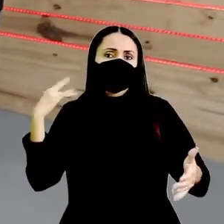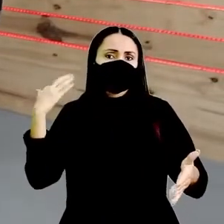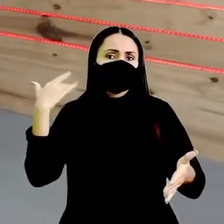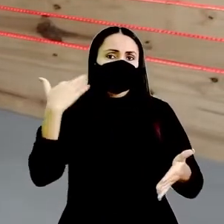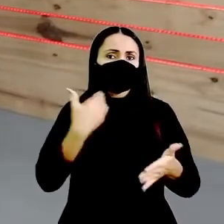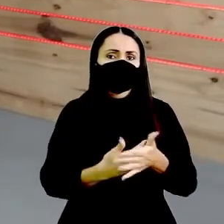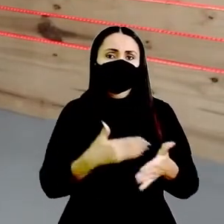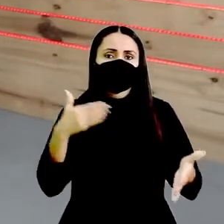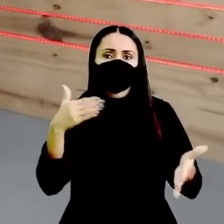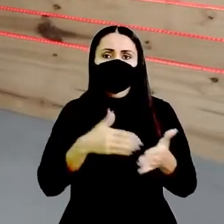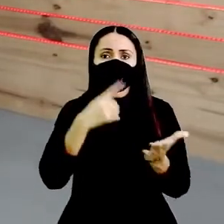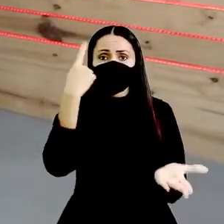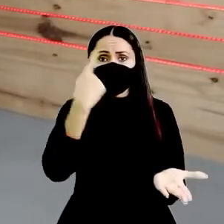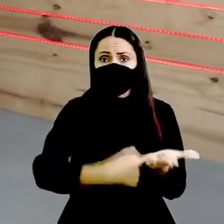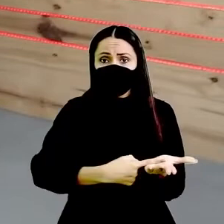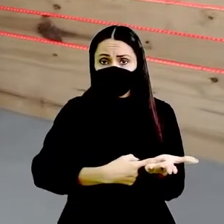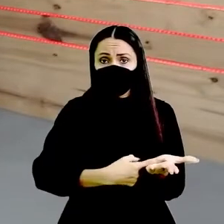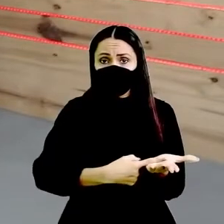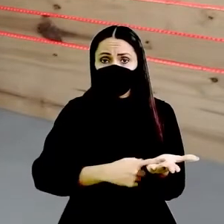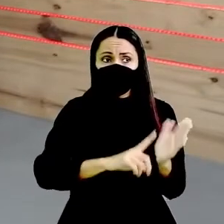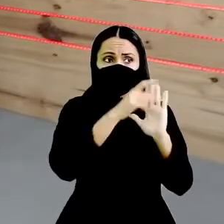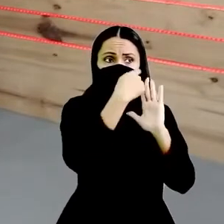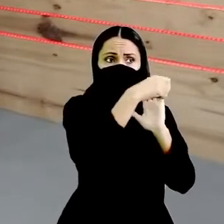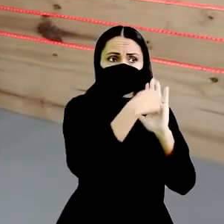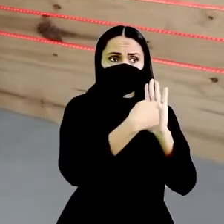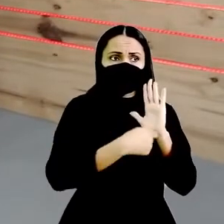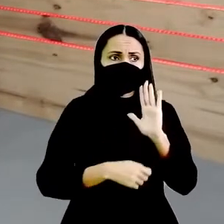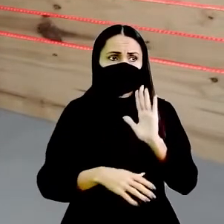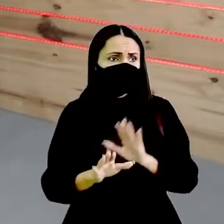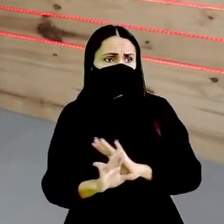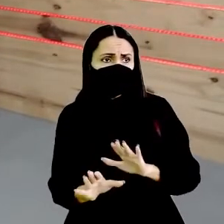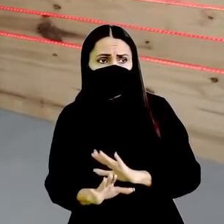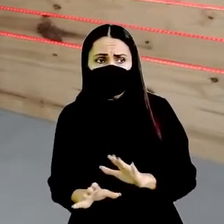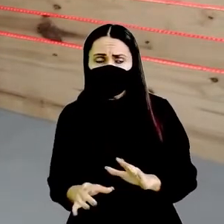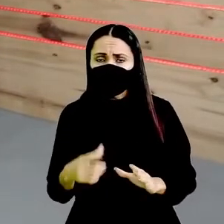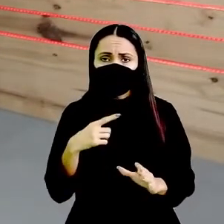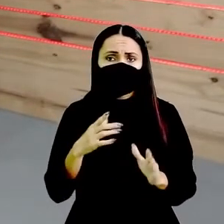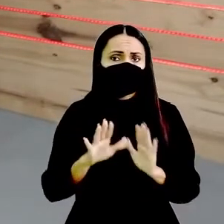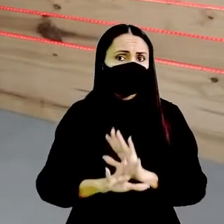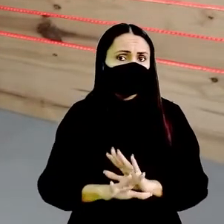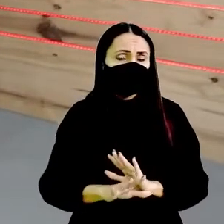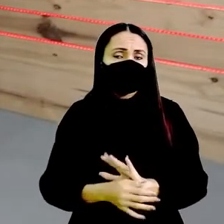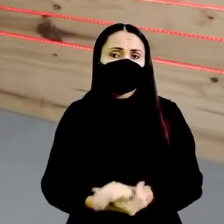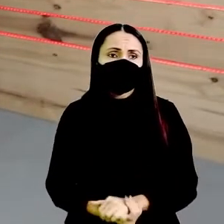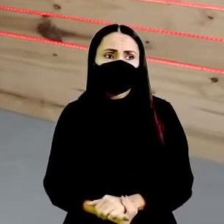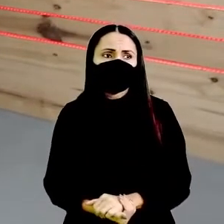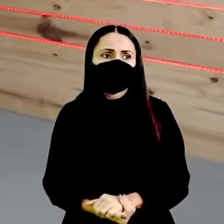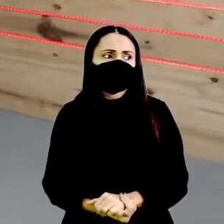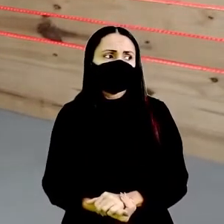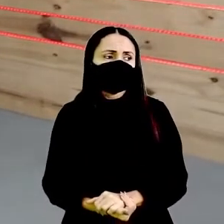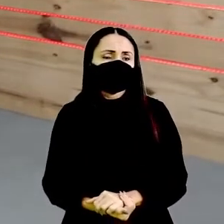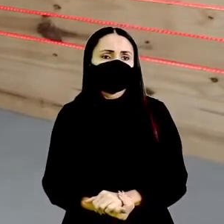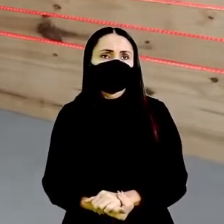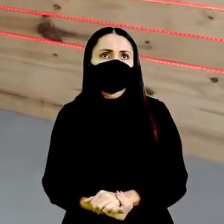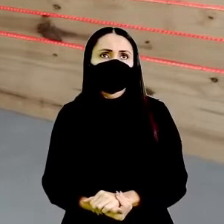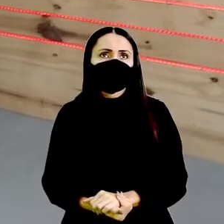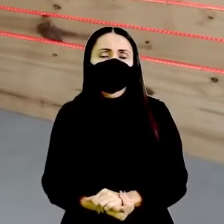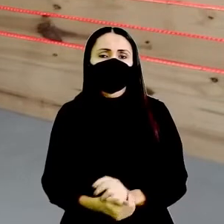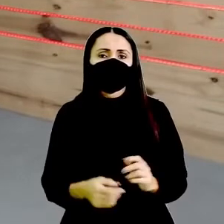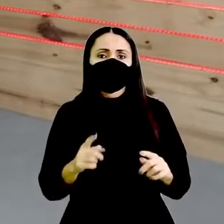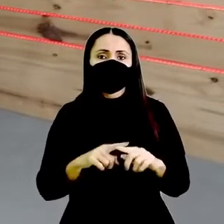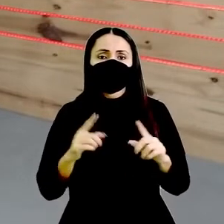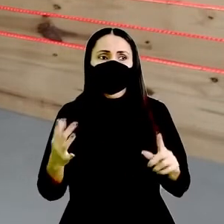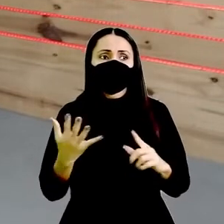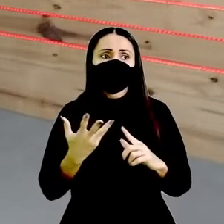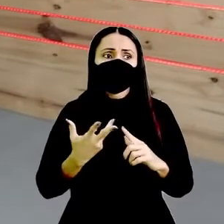aliás, Vamos falar dele não agora. era para ter, não era para ter acento mais. Nas paroxítonas. Mas como elas são uma quantidade muito